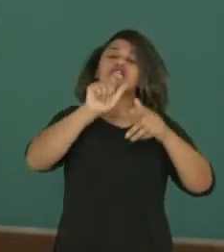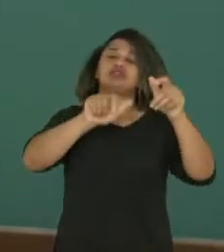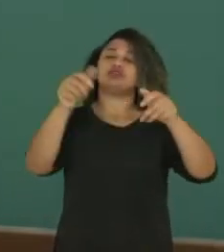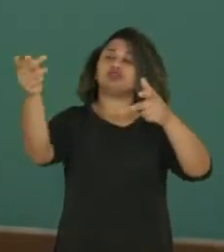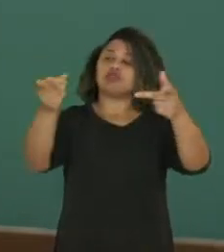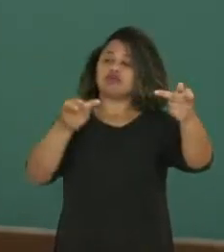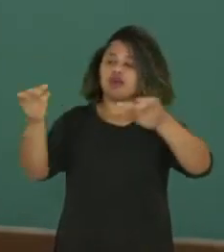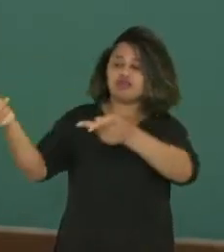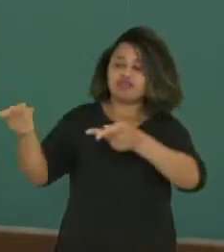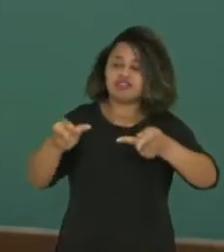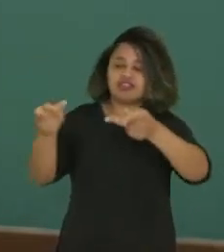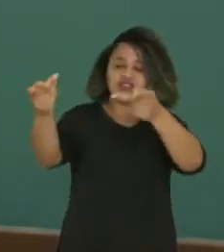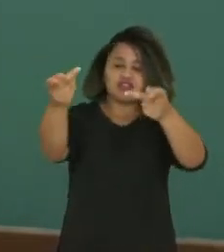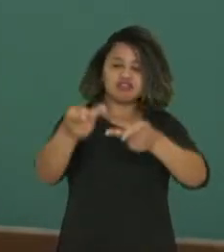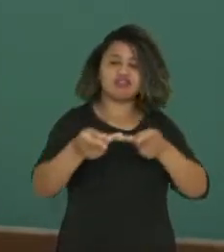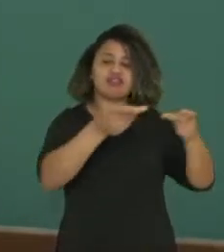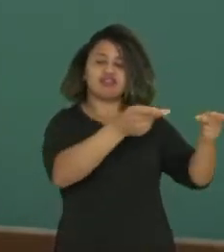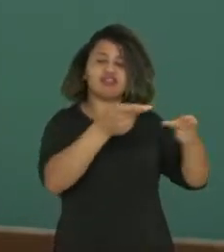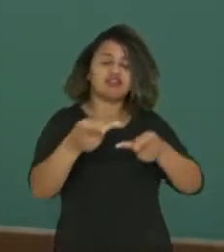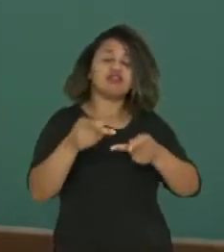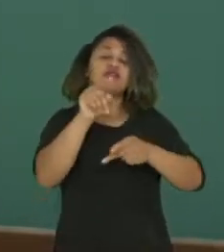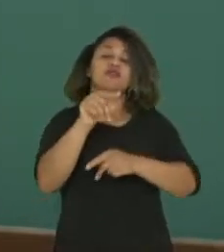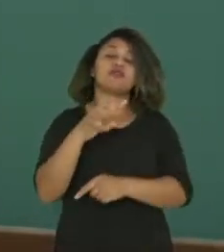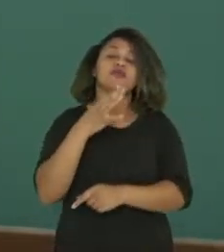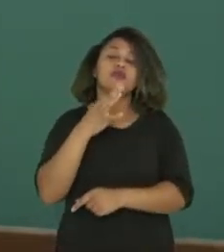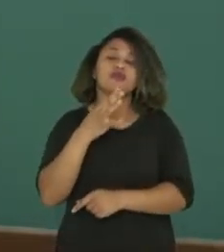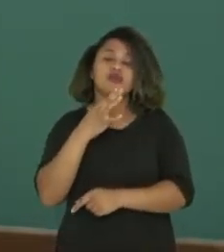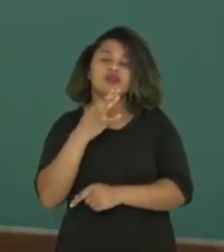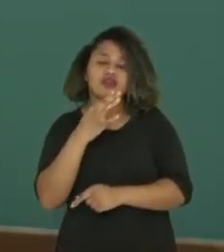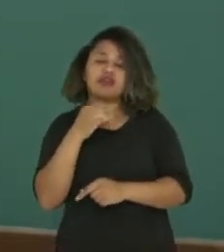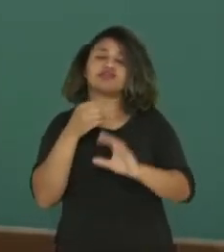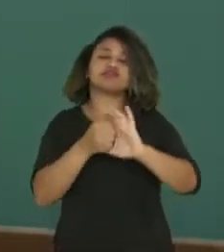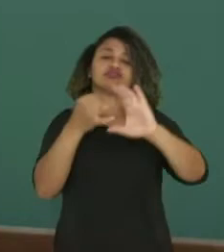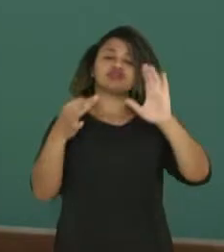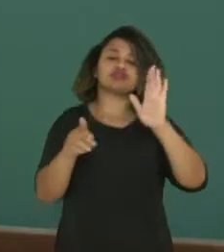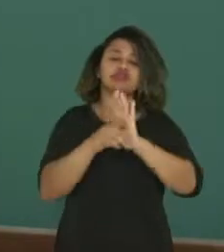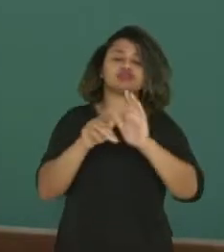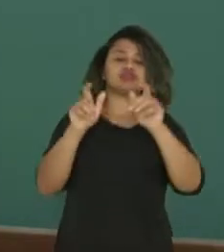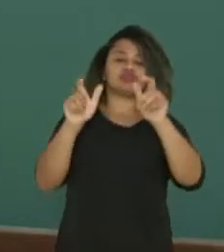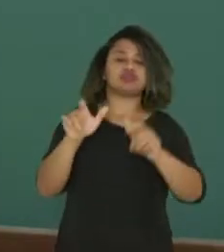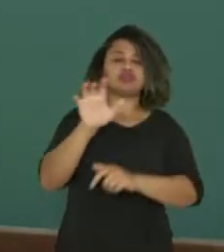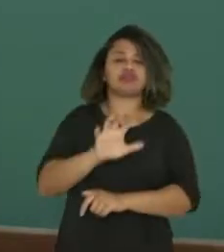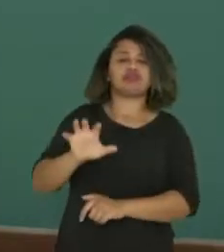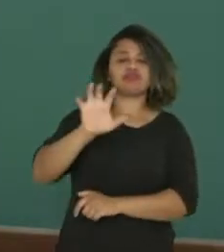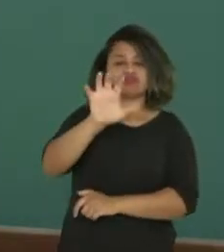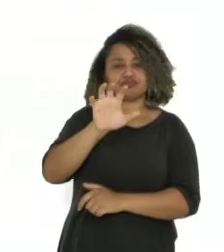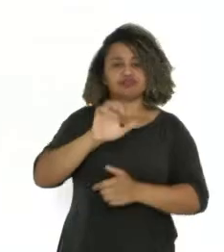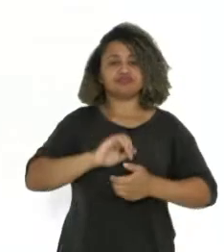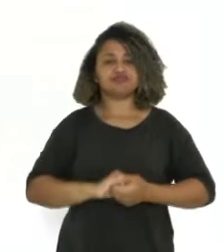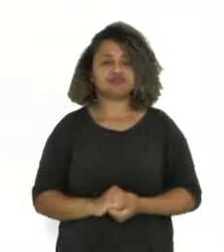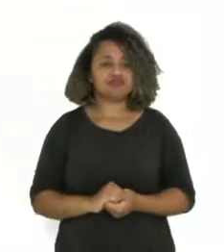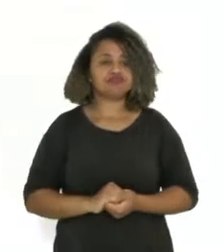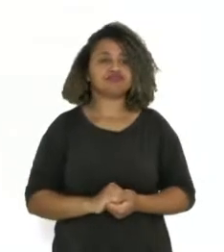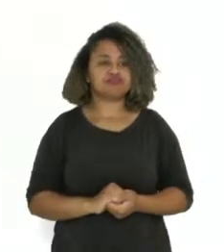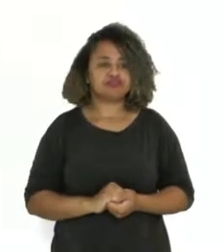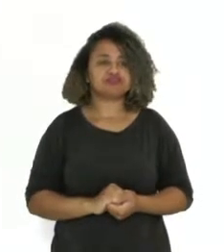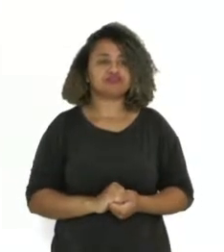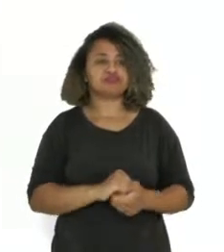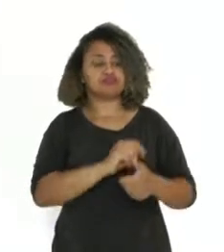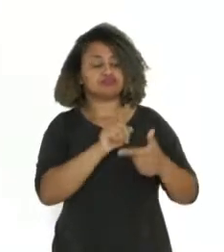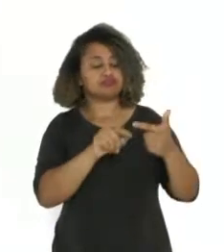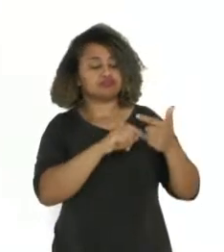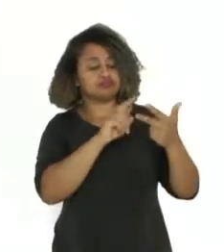de diferentes regiões para conhecer esses aspectos locais. Es una actividad